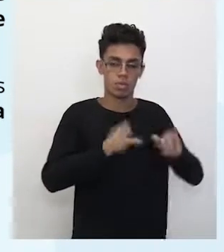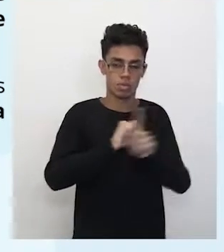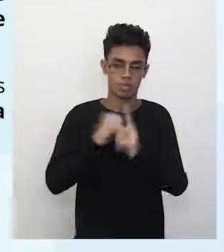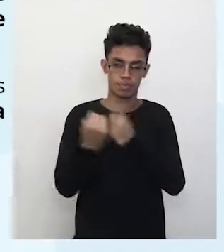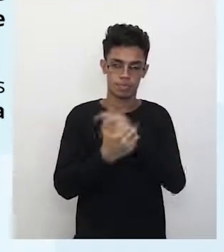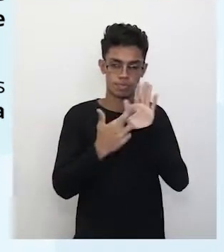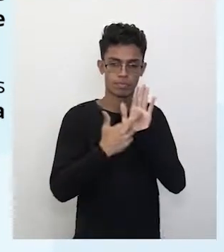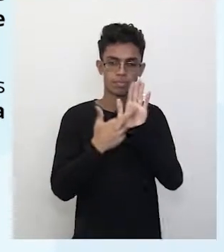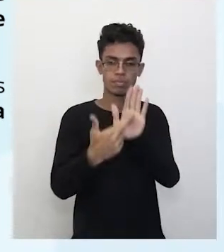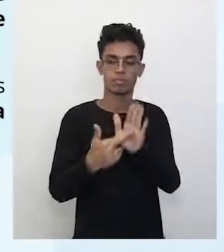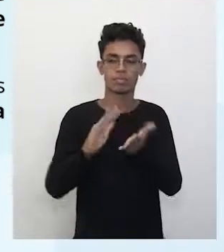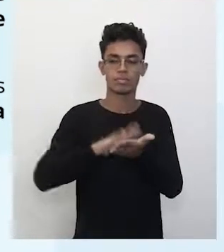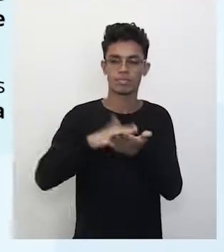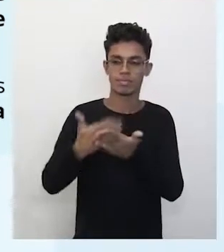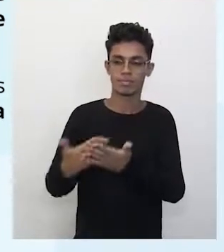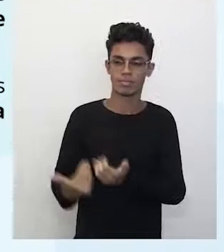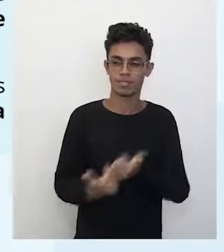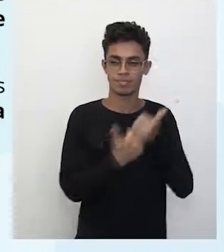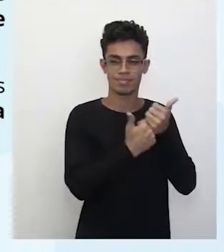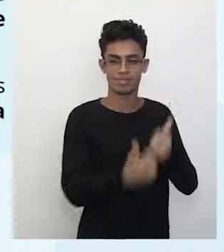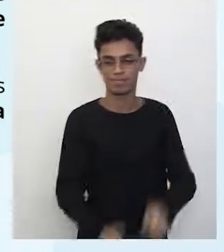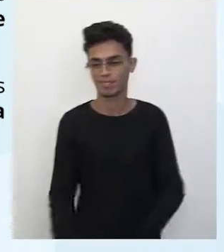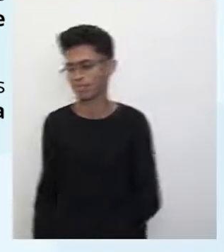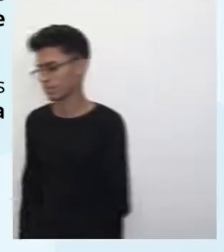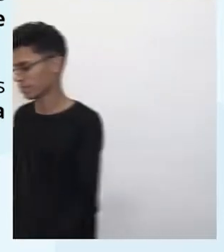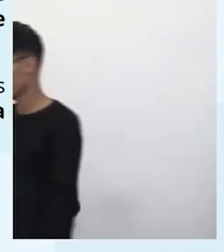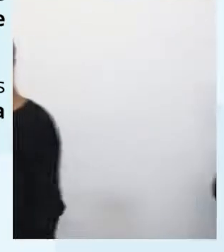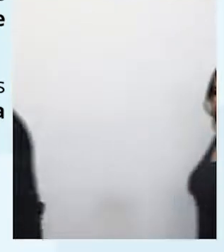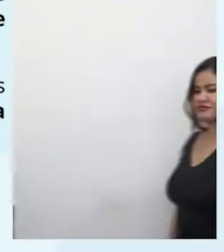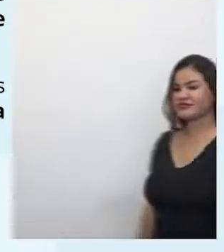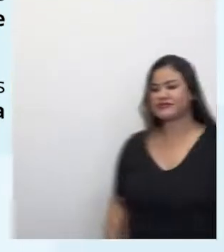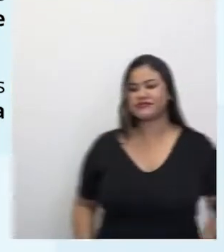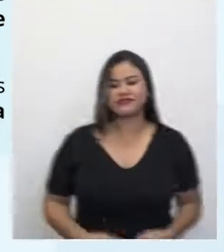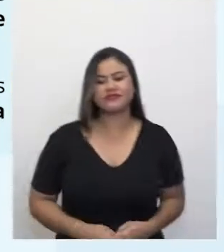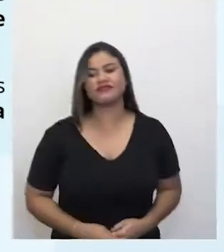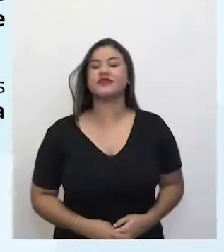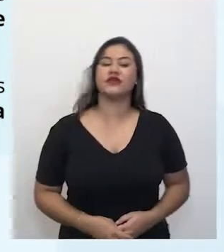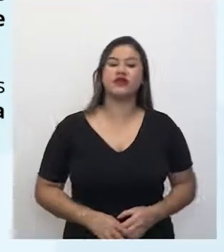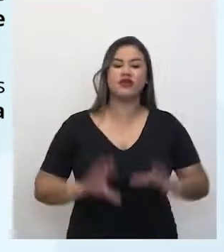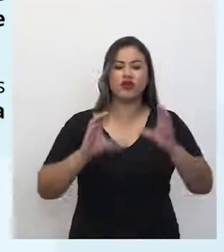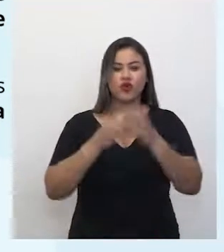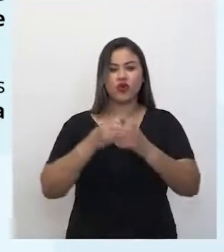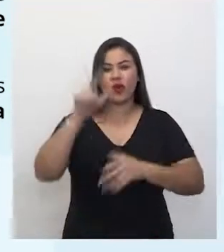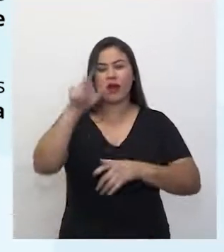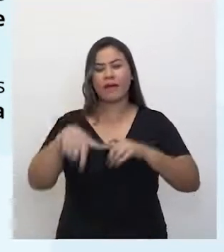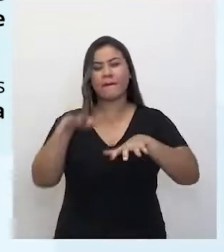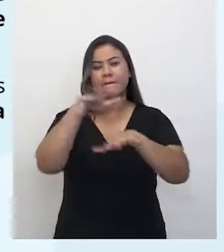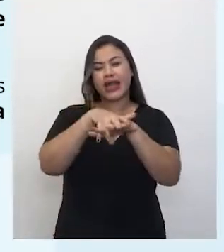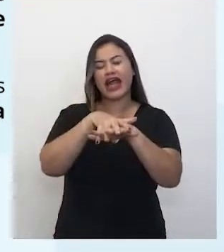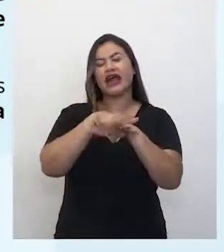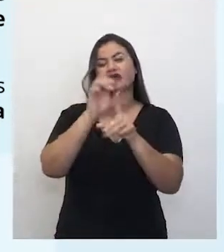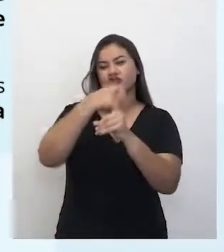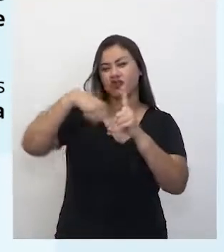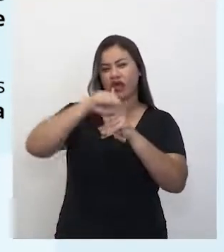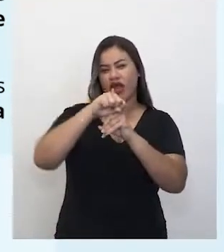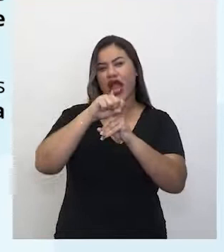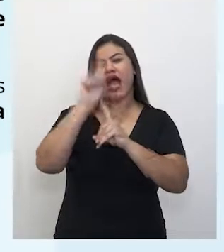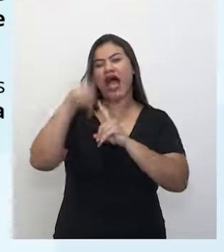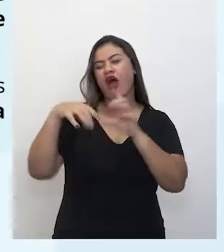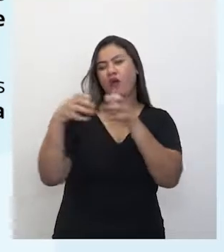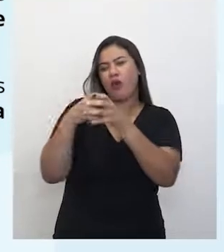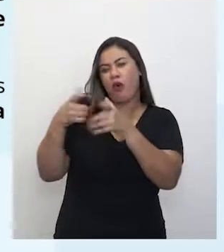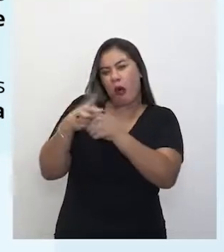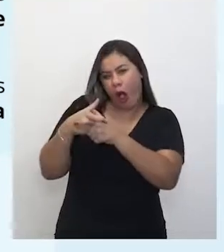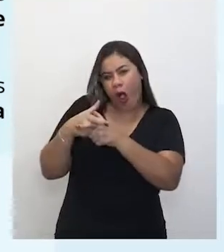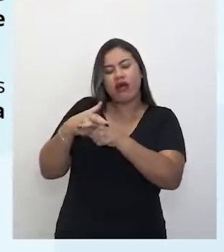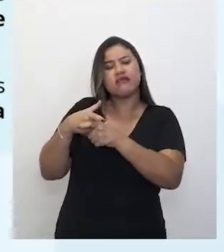Então, vamos lá. Um grupo, segundo a sociologia, não é um conjunto de indivíduos, né? Ali um pequeno grupo